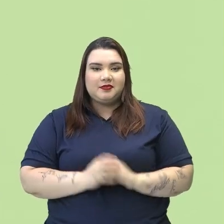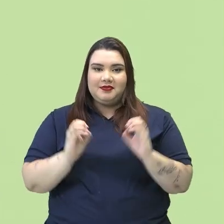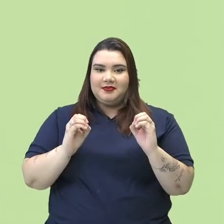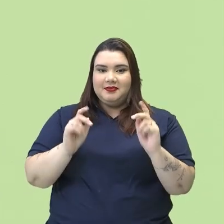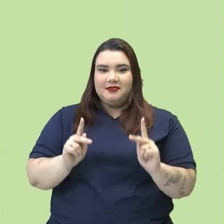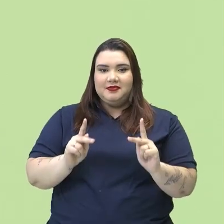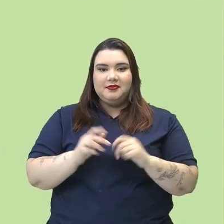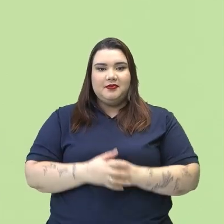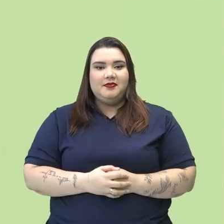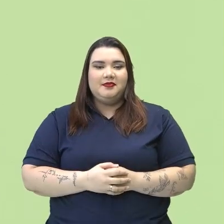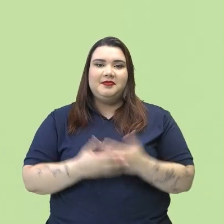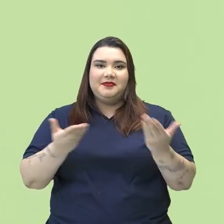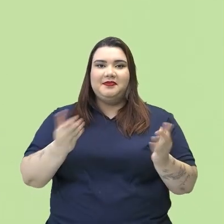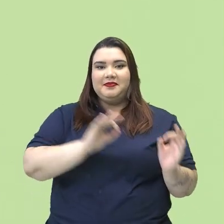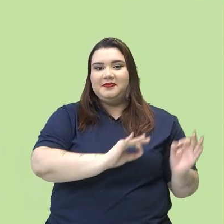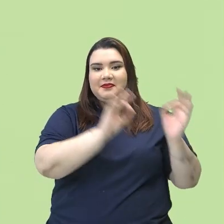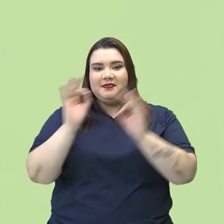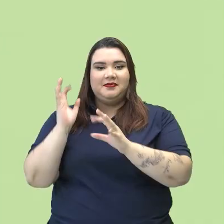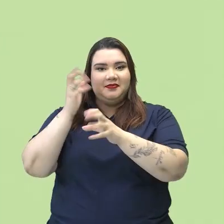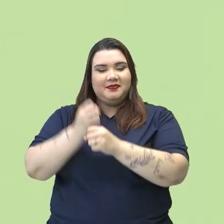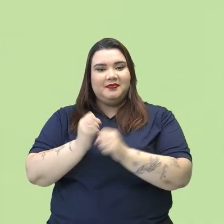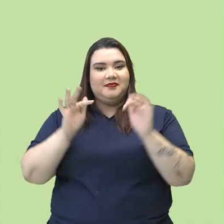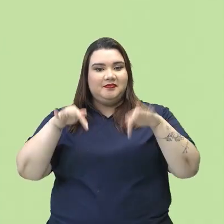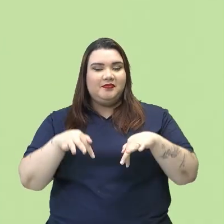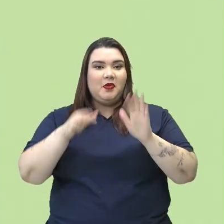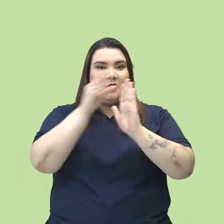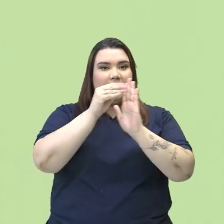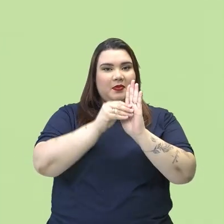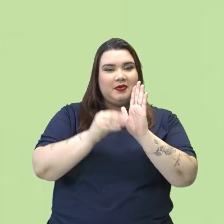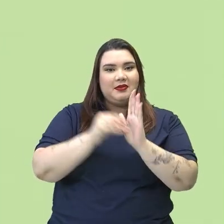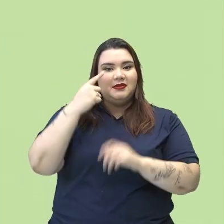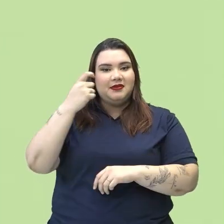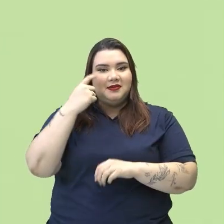Então, gente, essa aí foi a nossa revisão, né, com nossos conteúdos